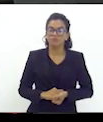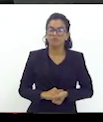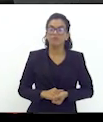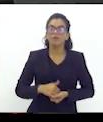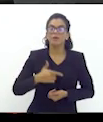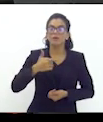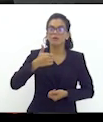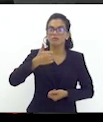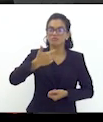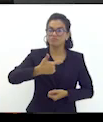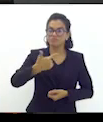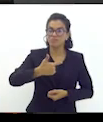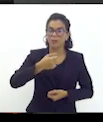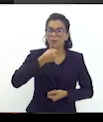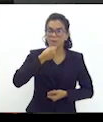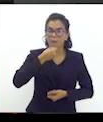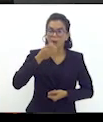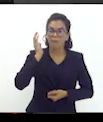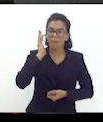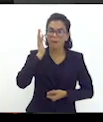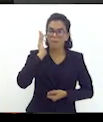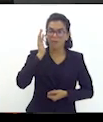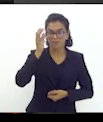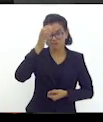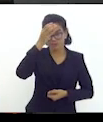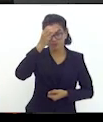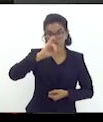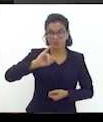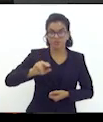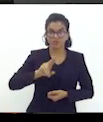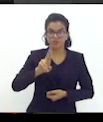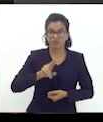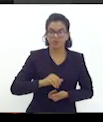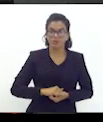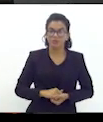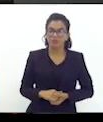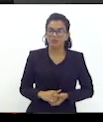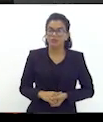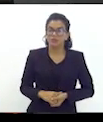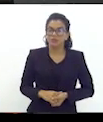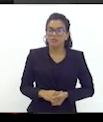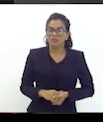Próxima oradora inscrita é a deputada Tia Ju.